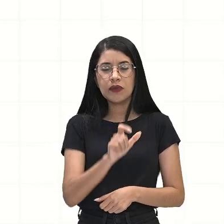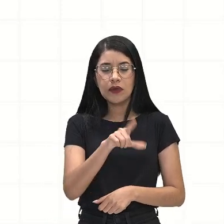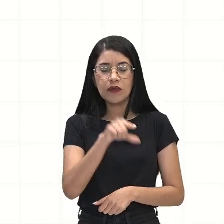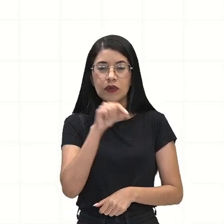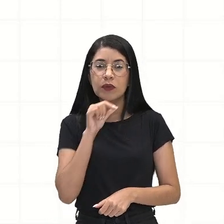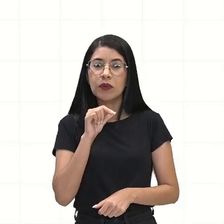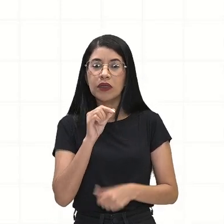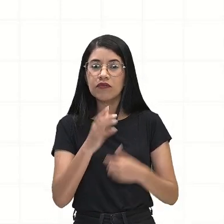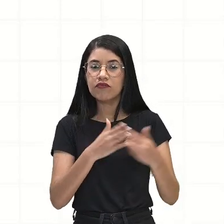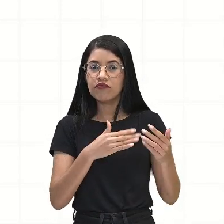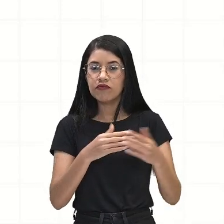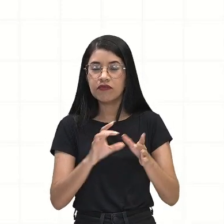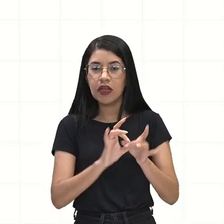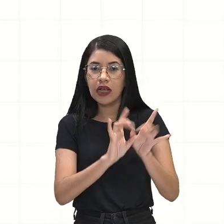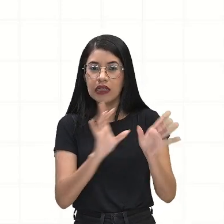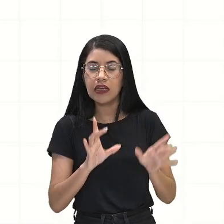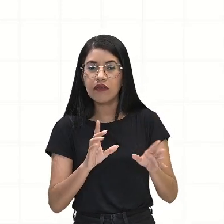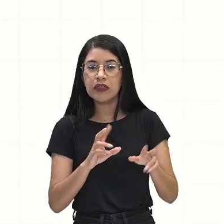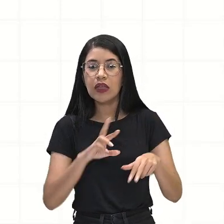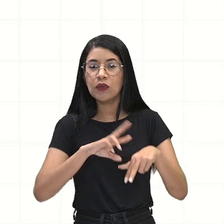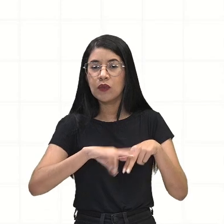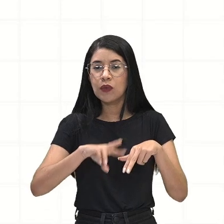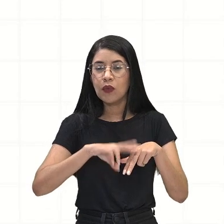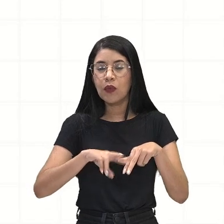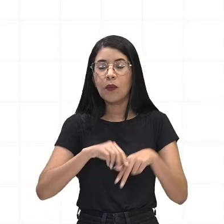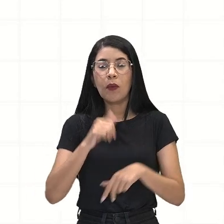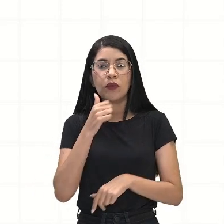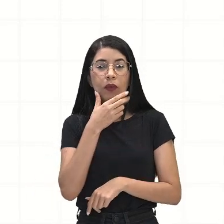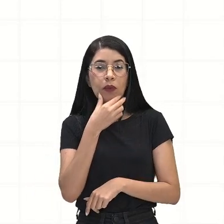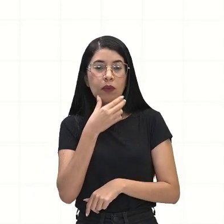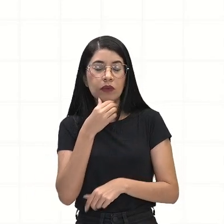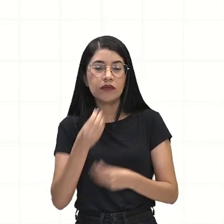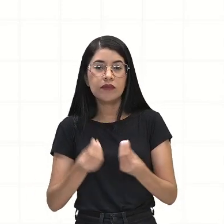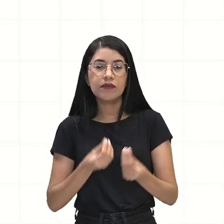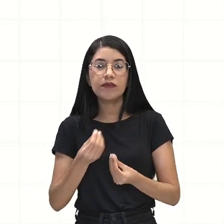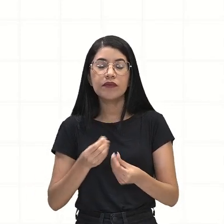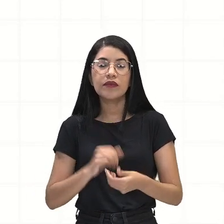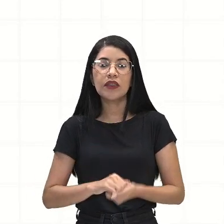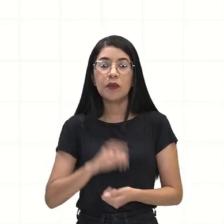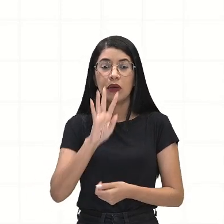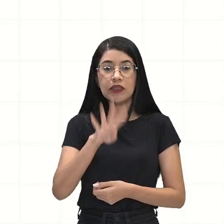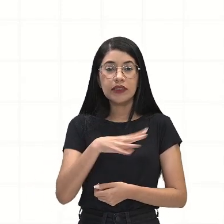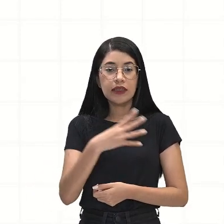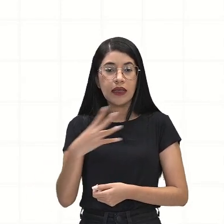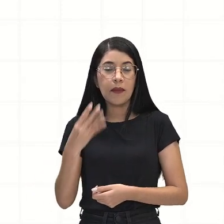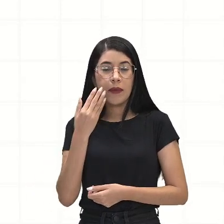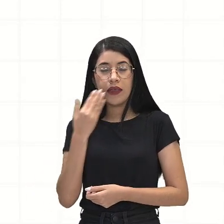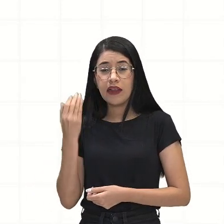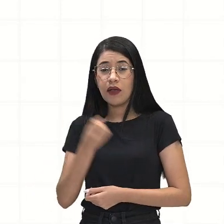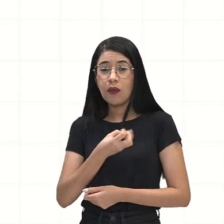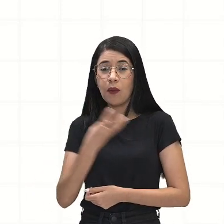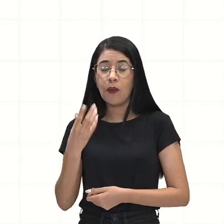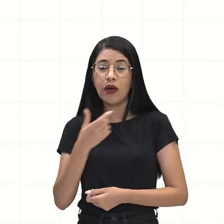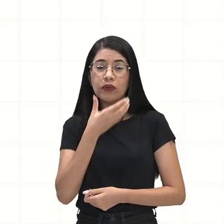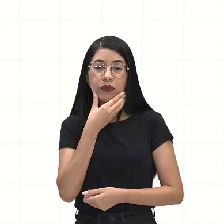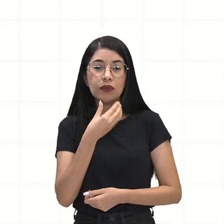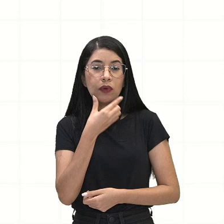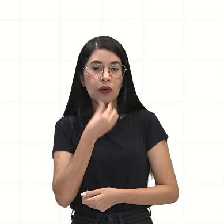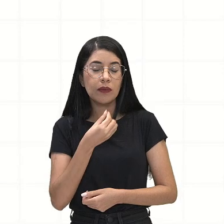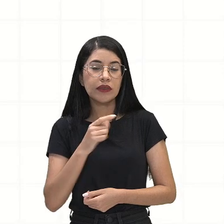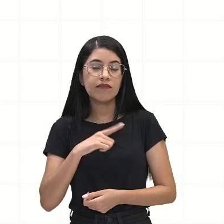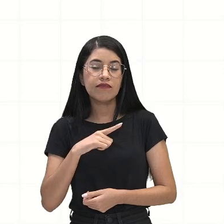ao acaso neste grupo ser do sexo masculino? Então, a gente vai aqui na tabela e olha, quantos são do sexo